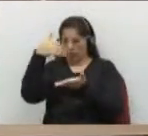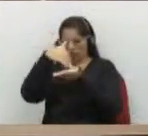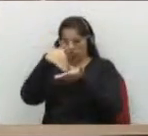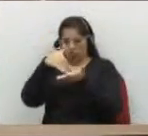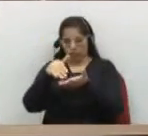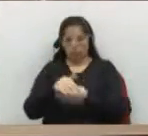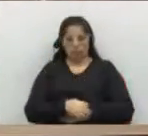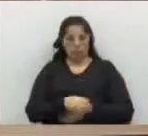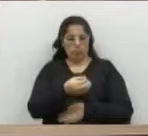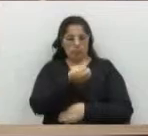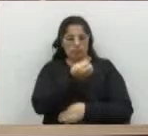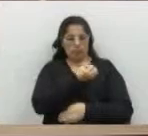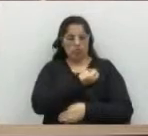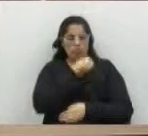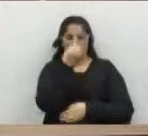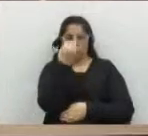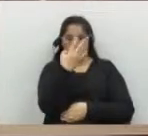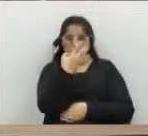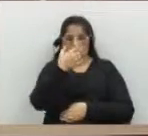secretário. Requerimento